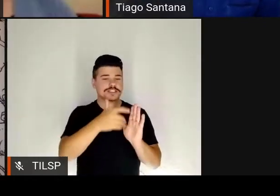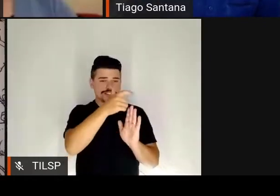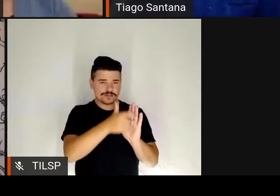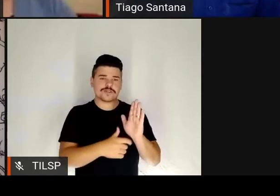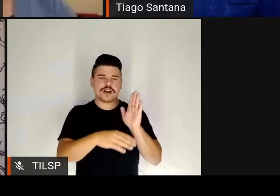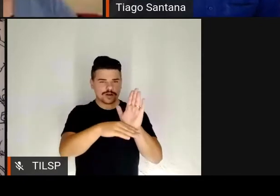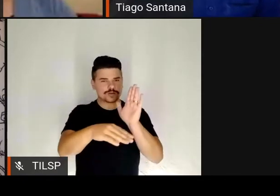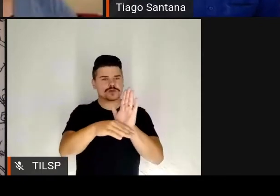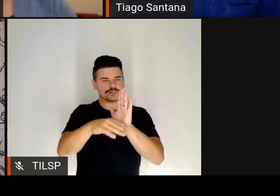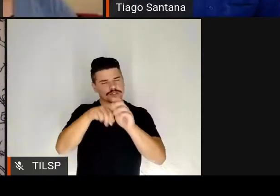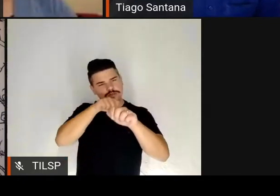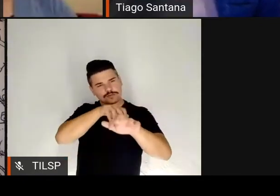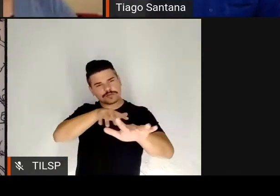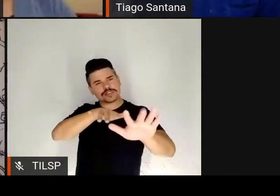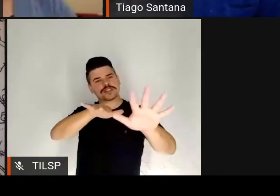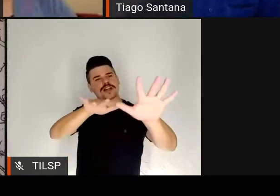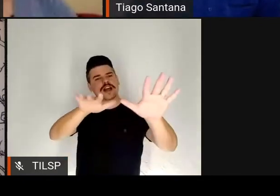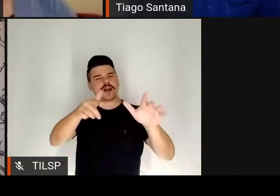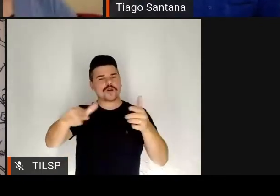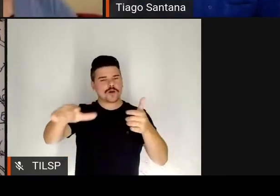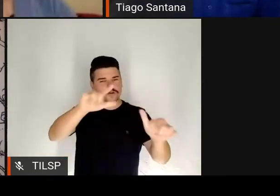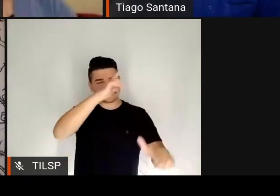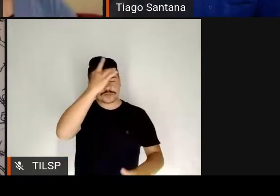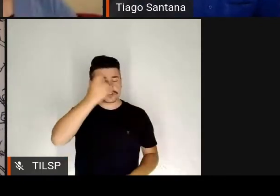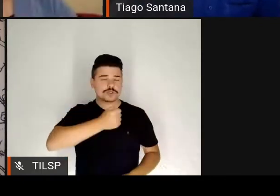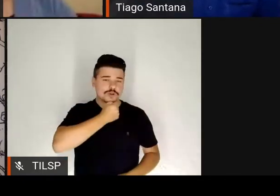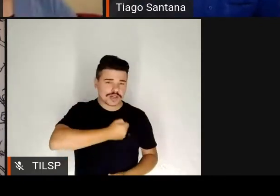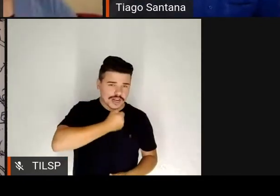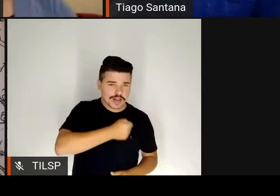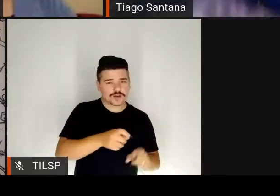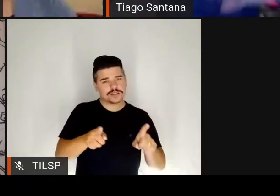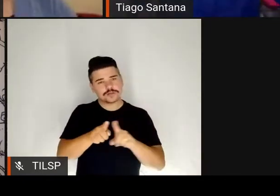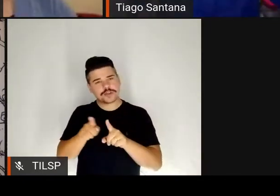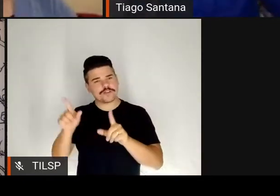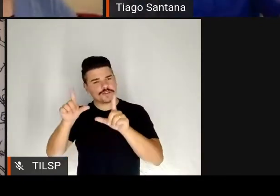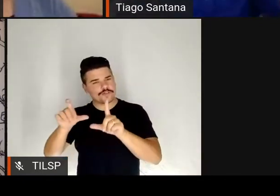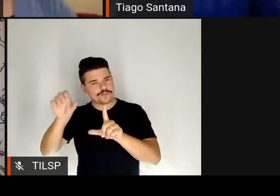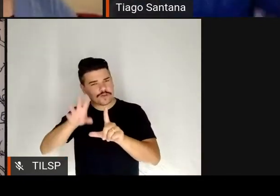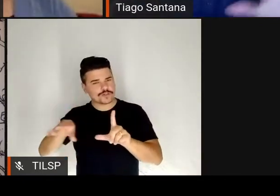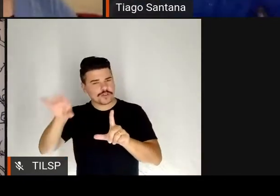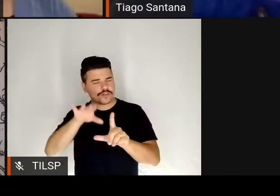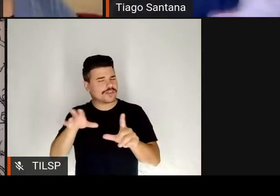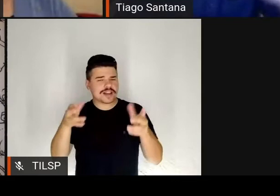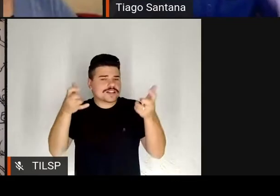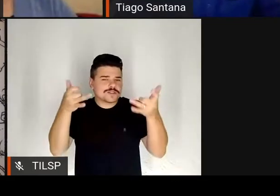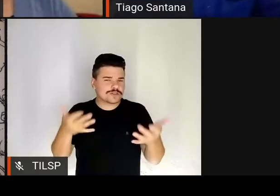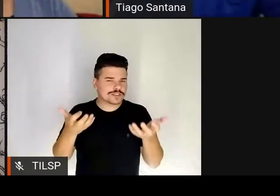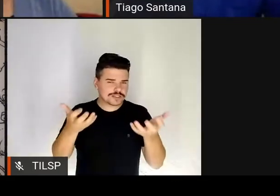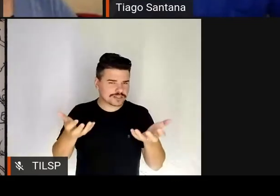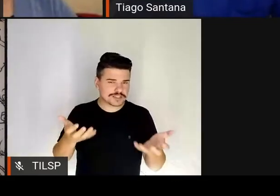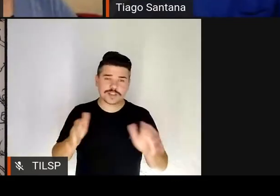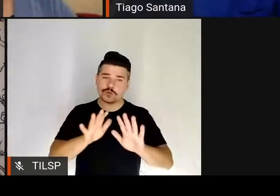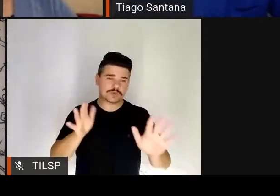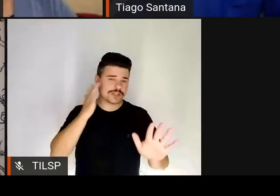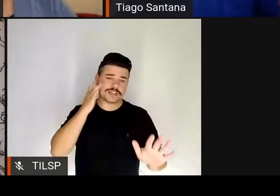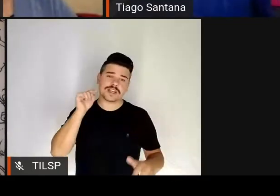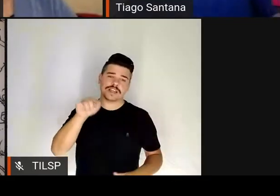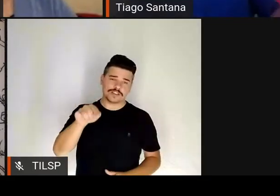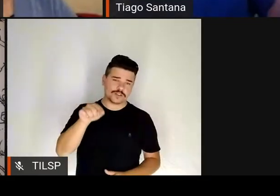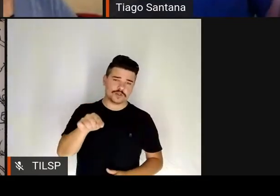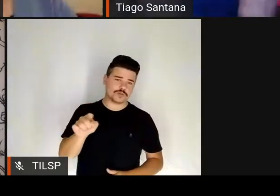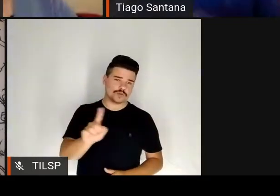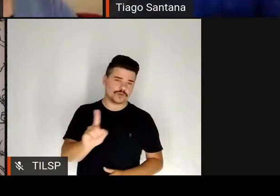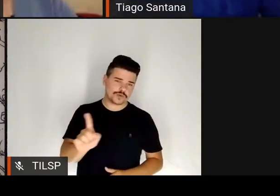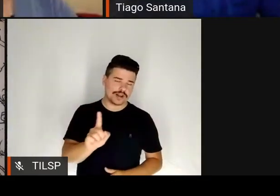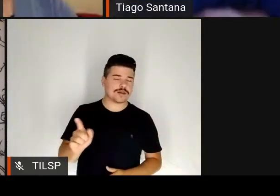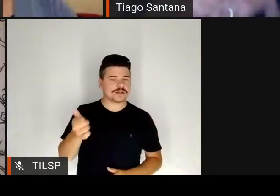iluminar as futuras gerações de jornalistas e fotógrafos. Enfim. Era um pouco isso que eu queria trazer. Eu sei que não é exatamente o que a Érica